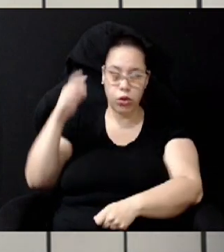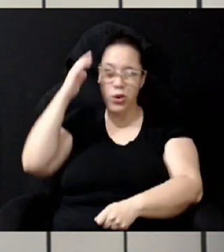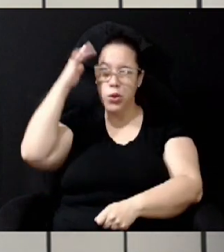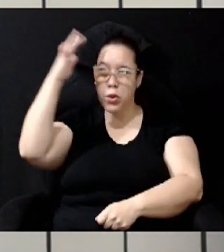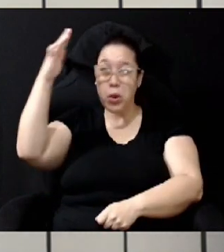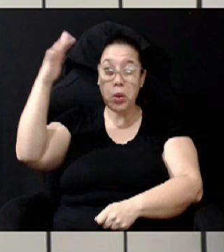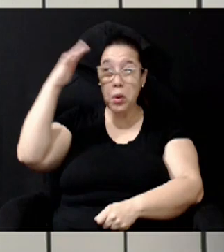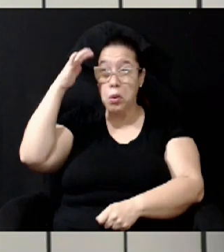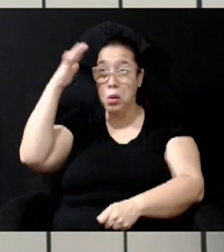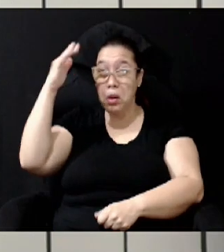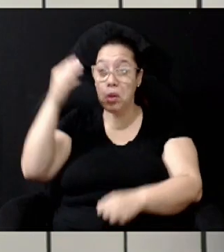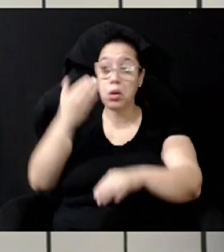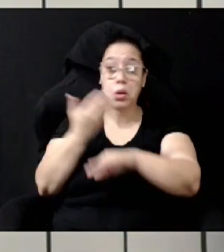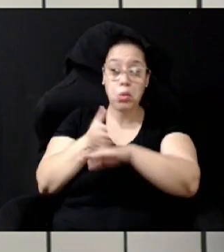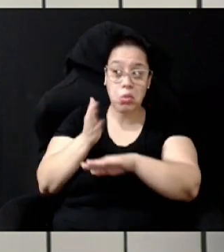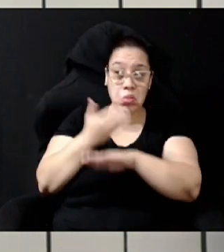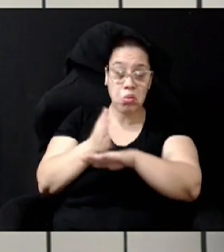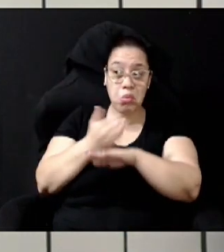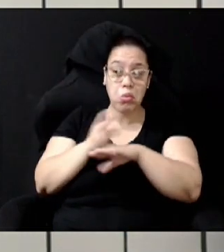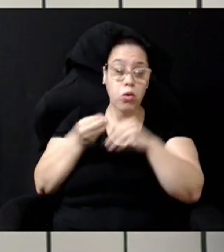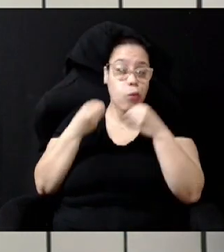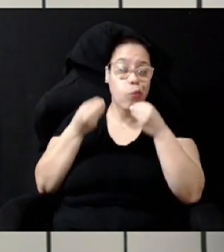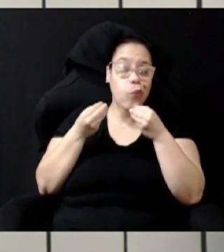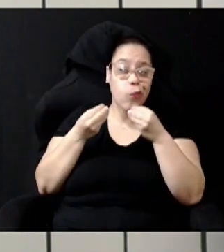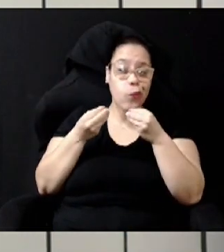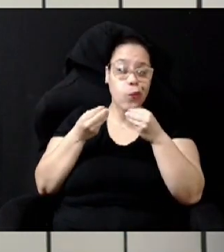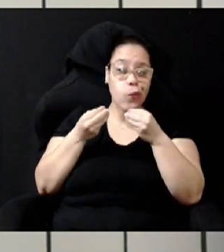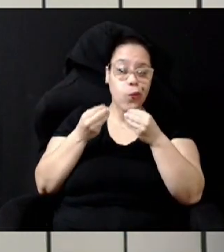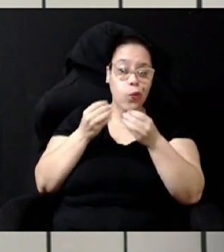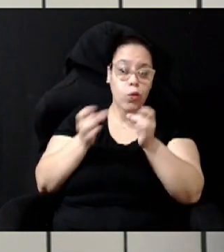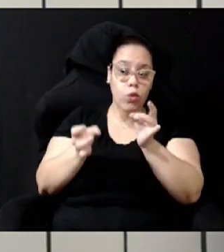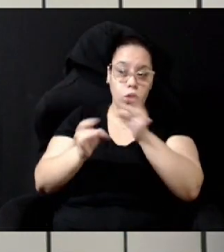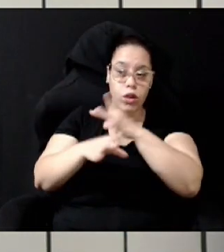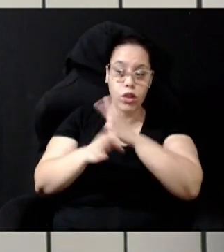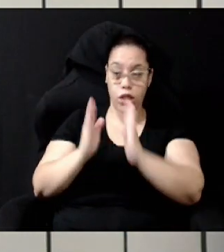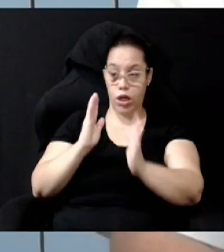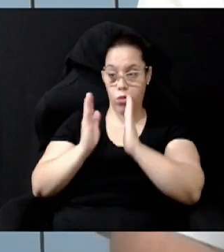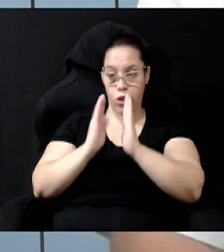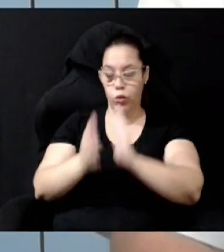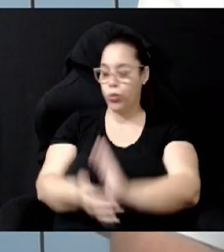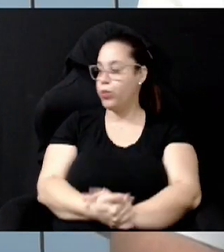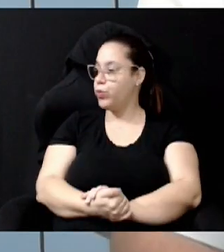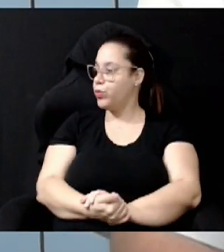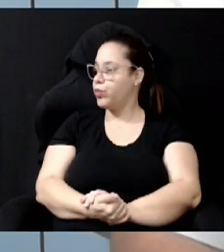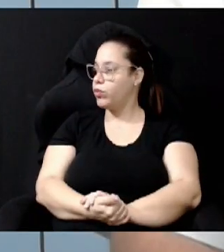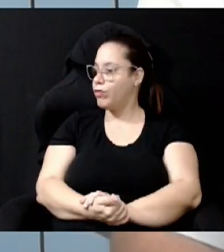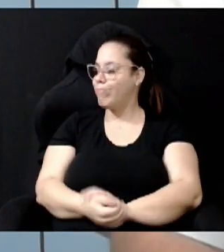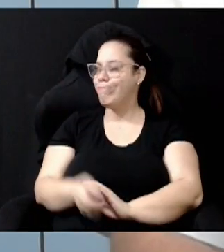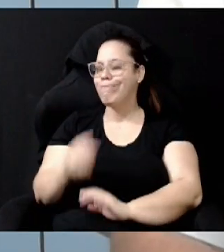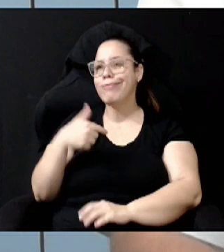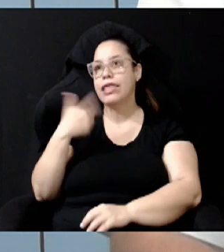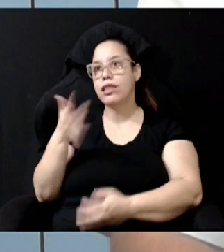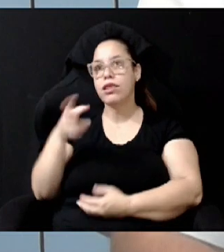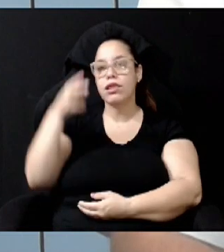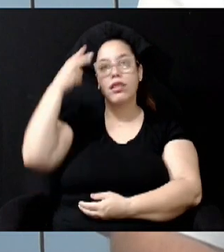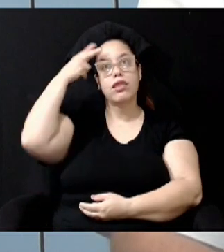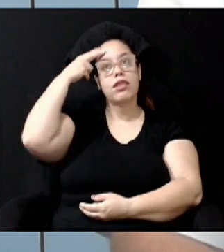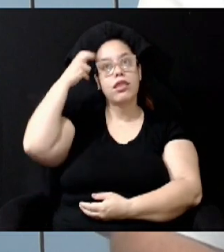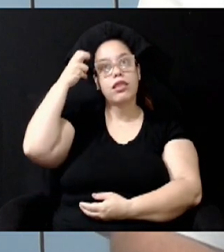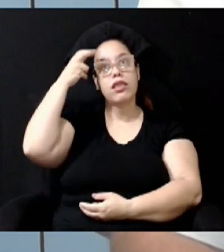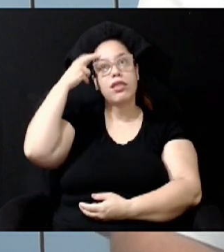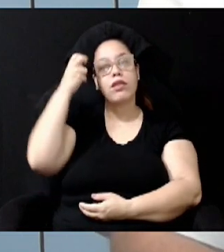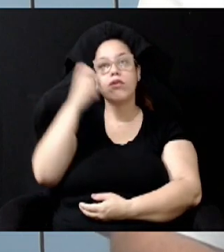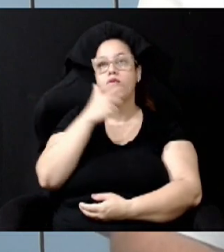em prática? O que o senhor concluiu deste período? Então, Gabriel, uma das questões